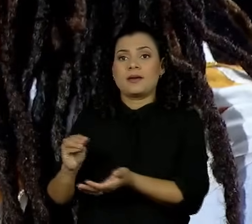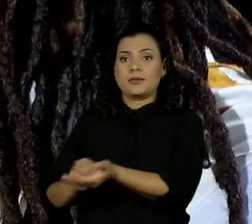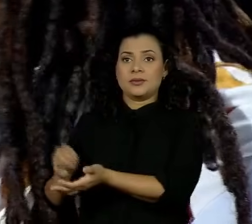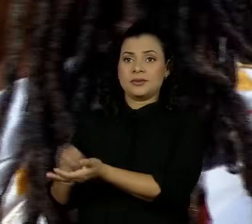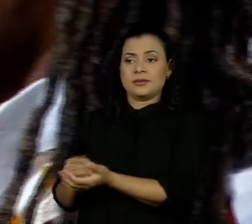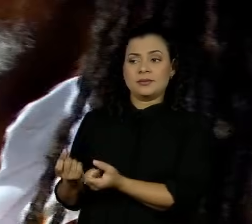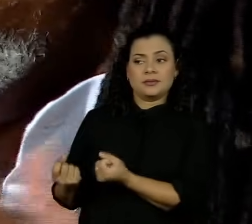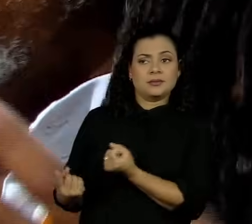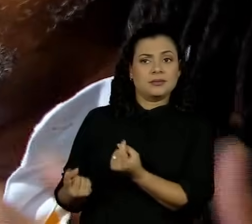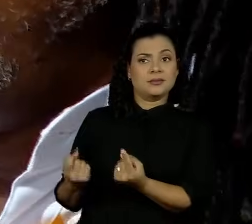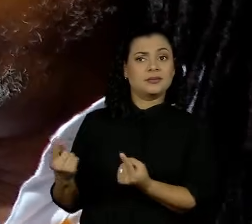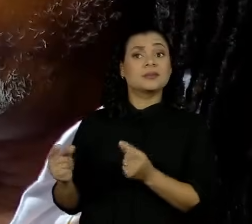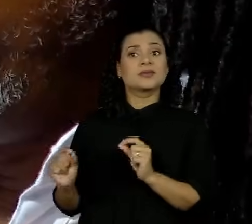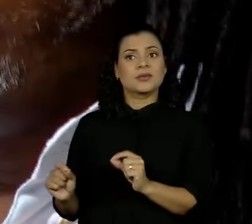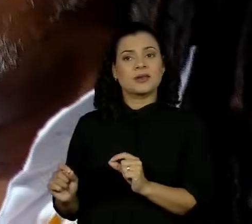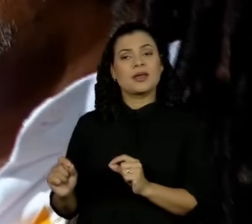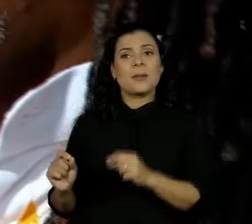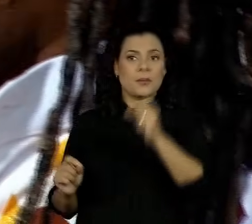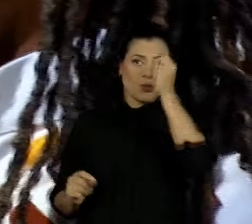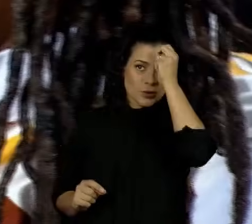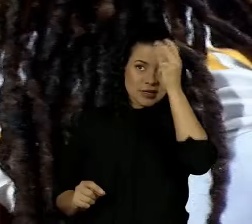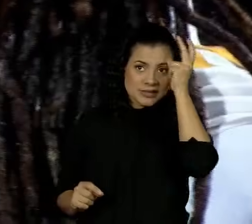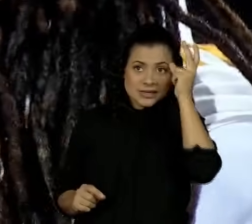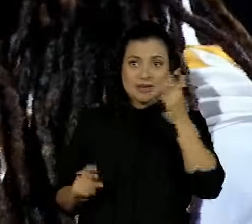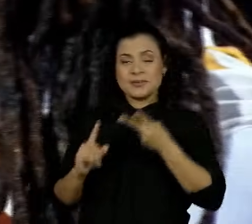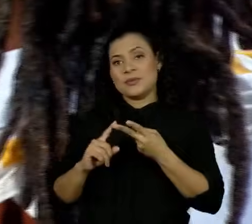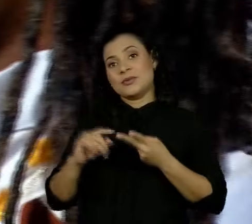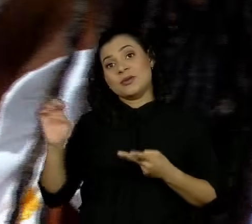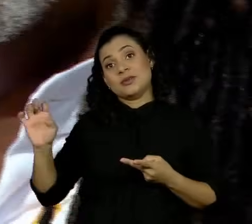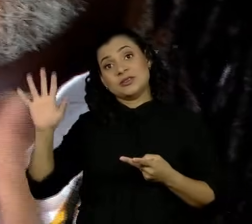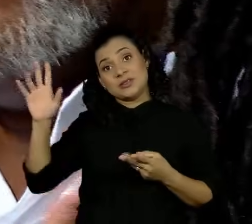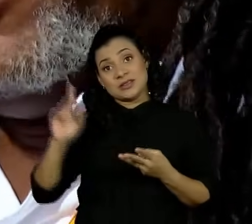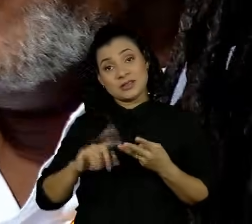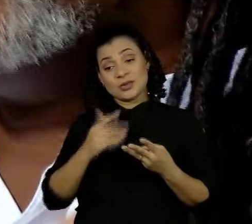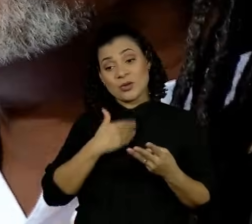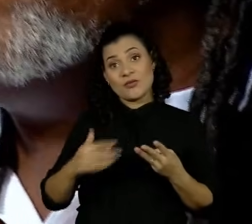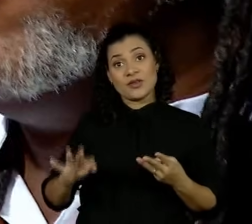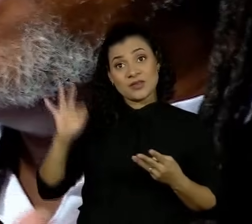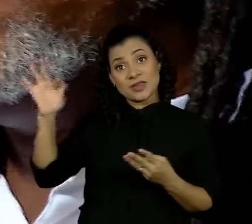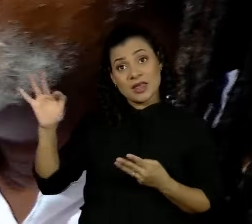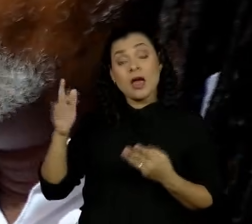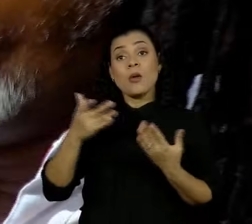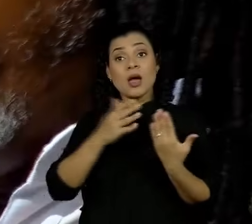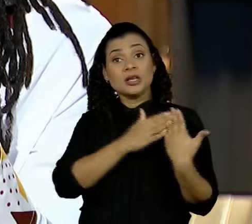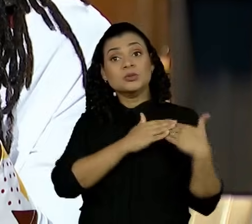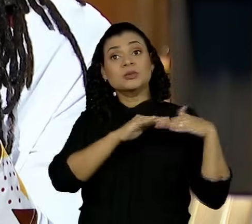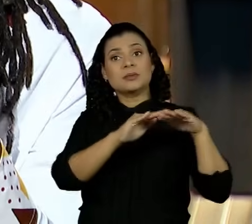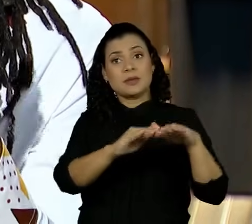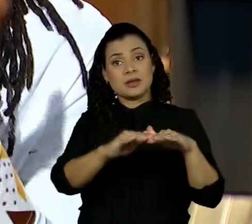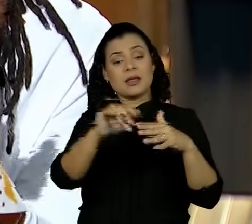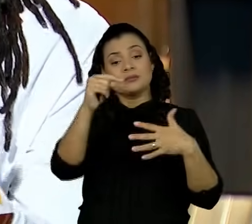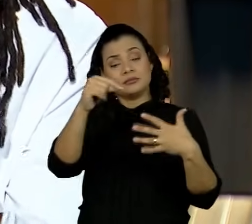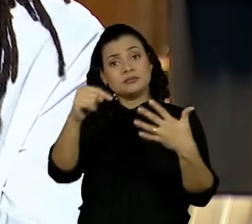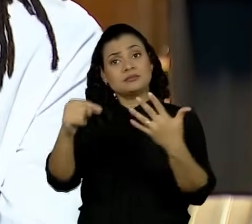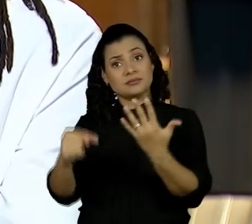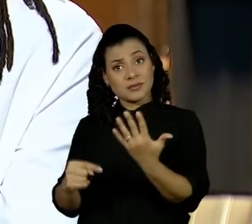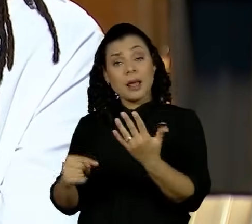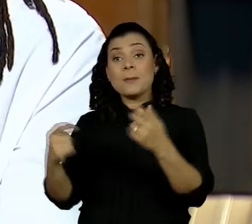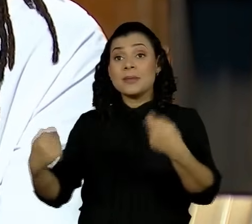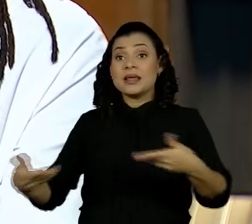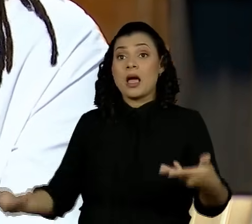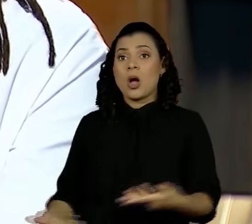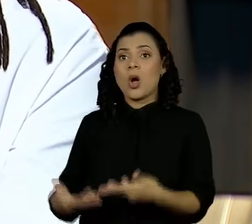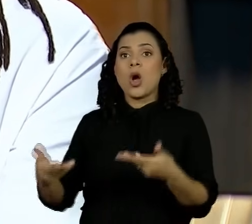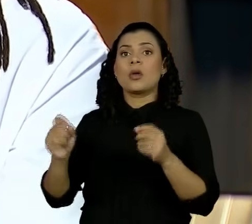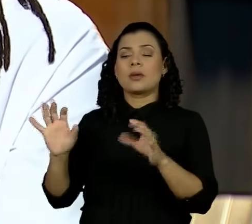né? Ora do município, ora do estado e ora do governo federal. Então, acho que é hora de criar de novo